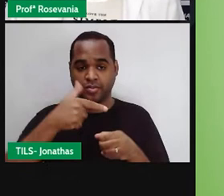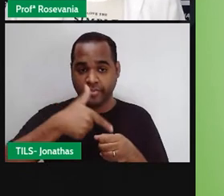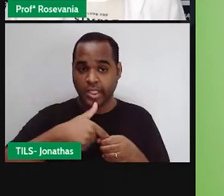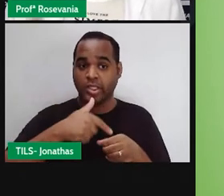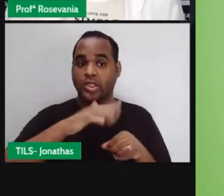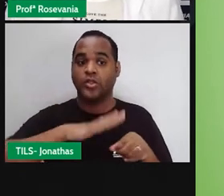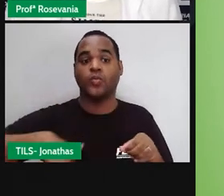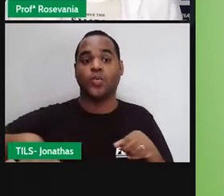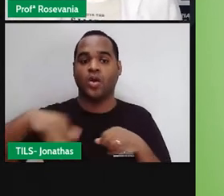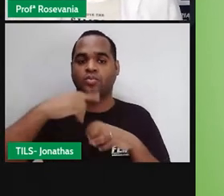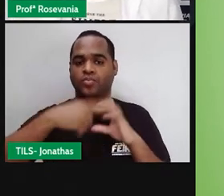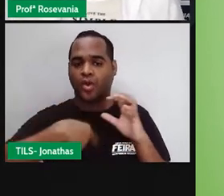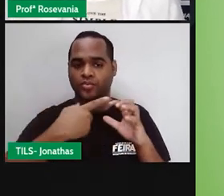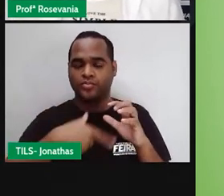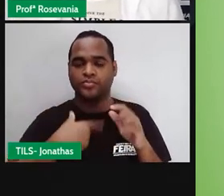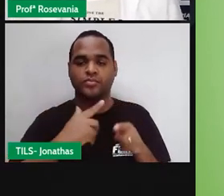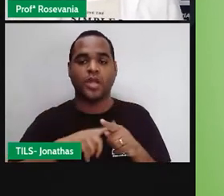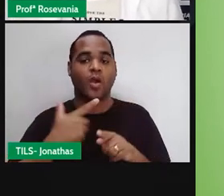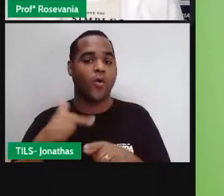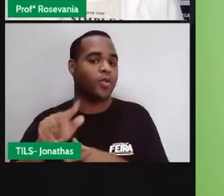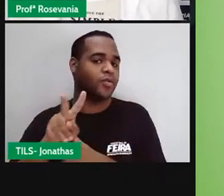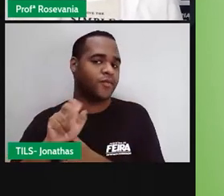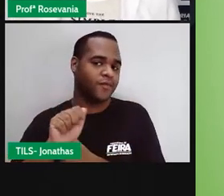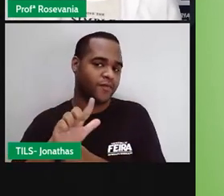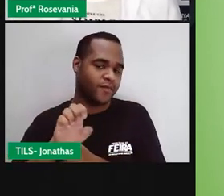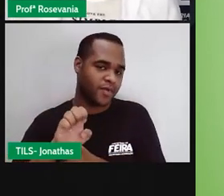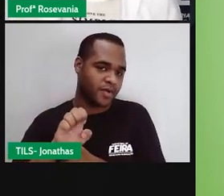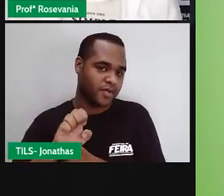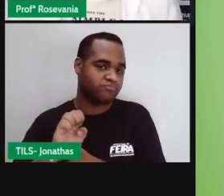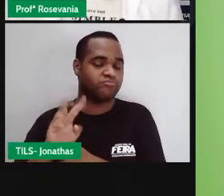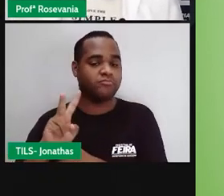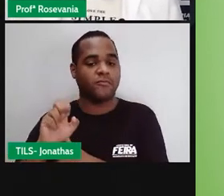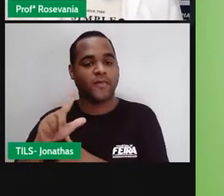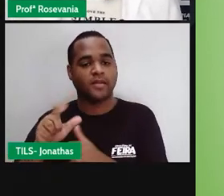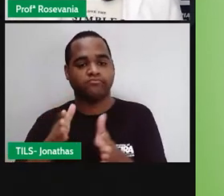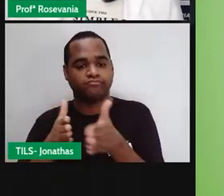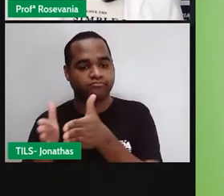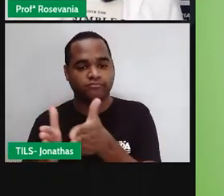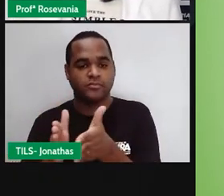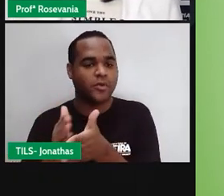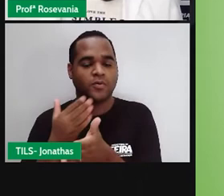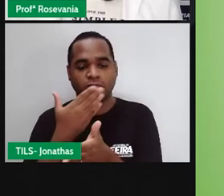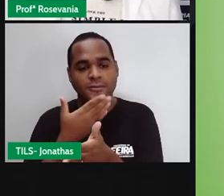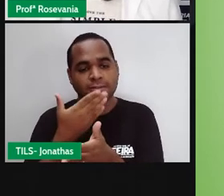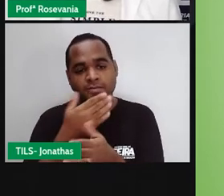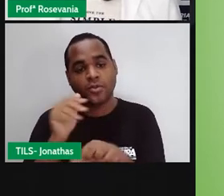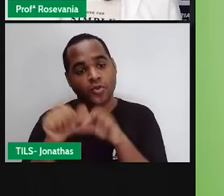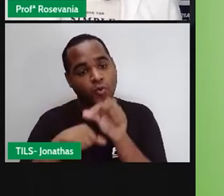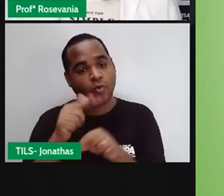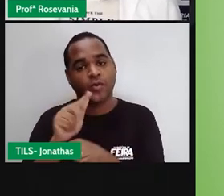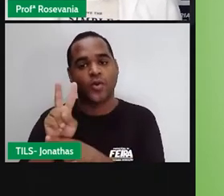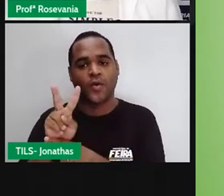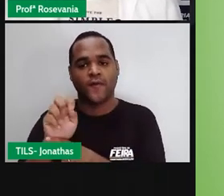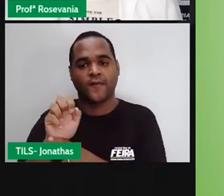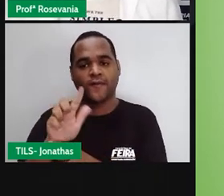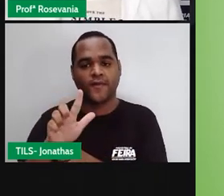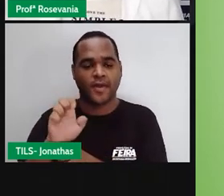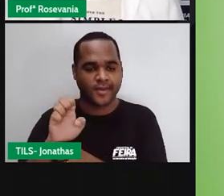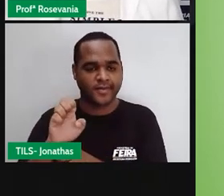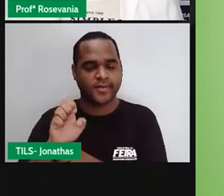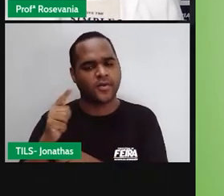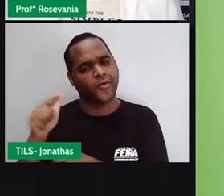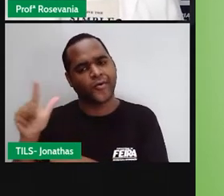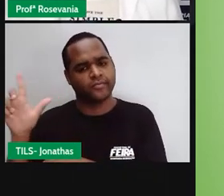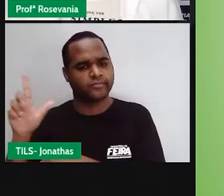tudo. E a Vale, né, que antigamente era a Vale do Rio Doce, mas depois que privatizou, ficou apenas Vale, né? E algumas